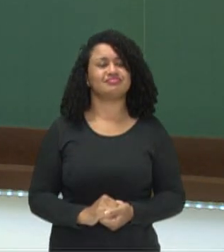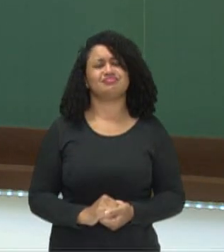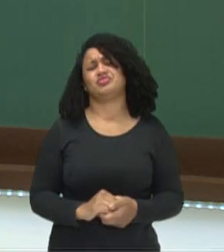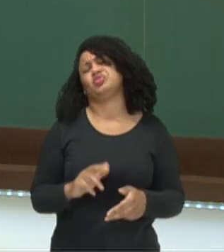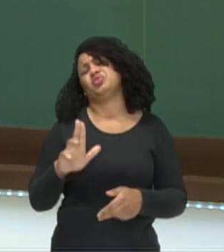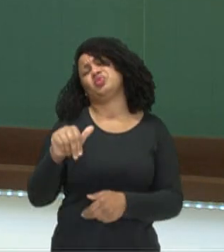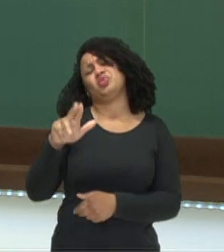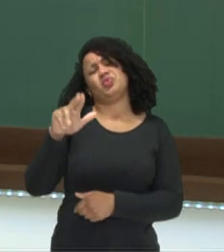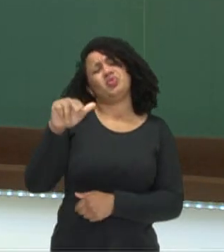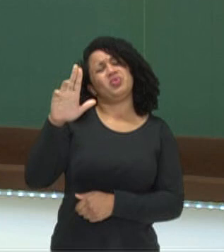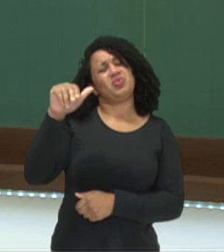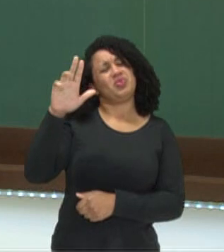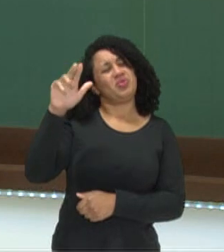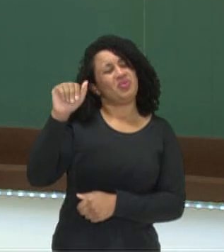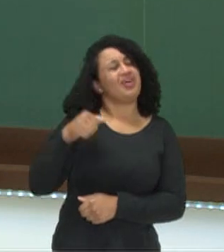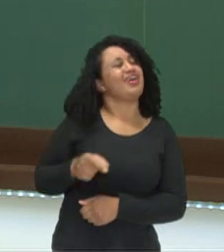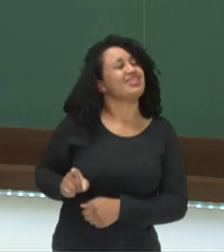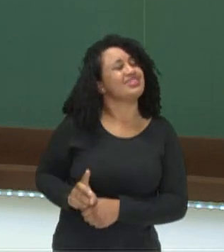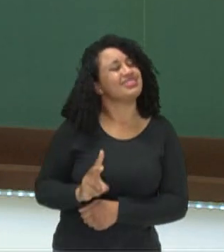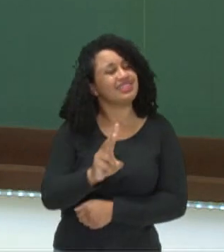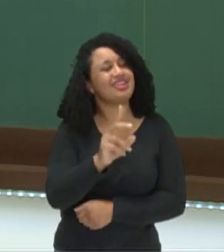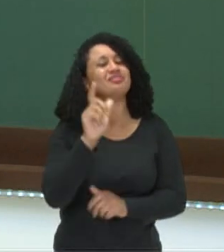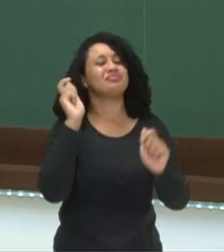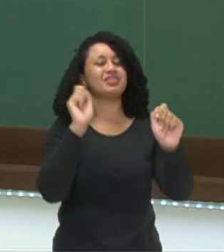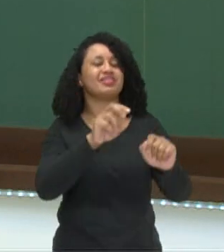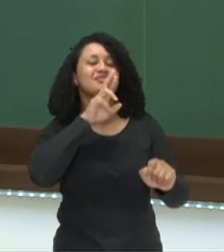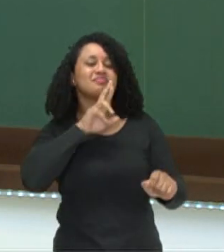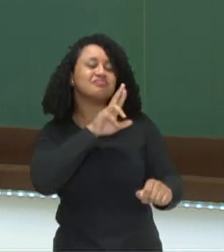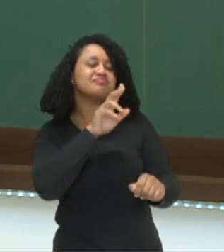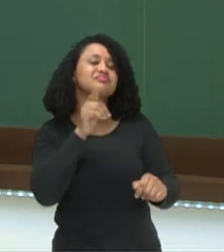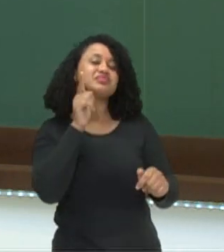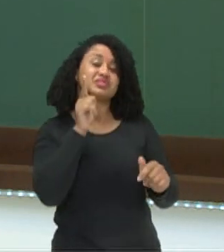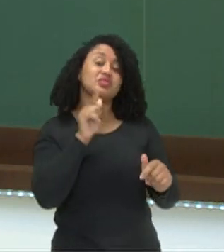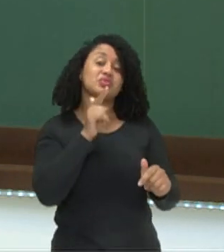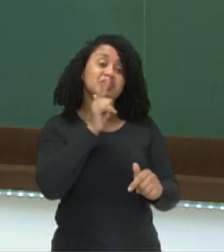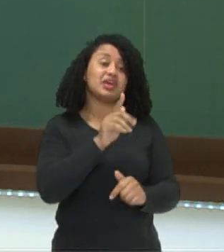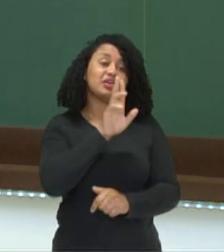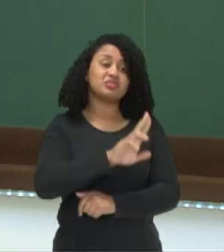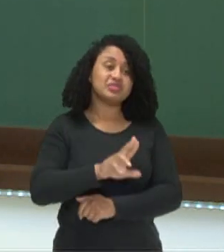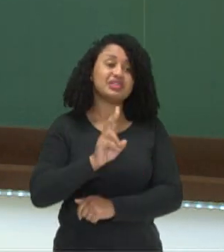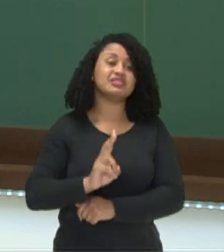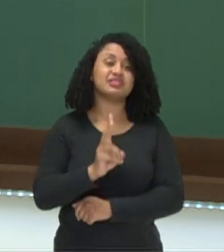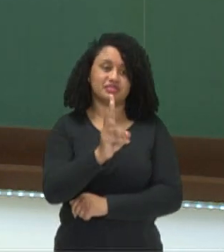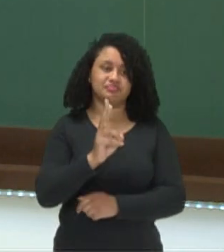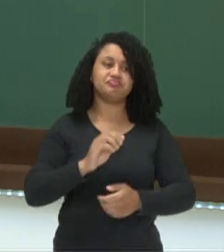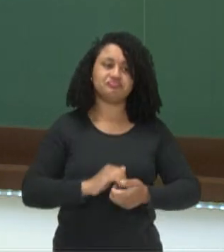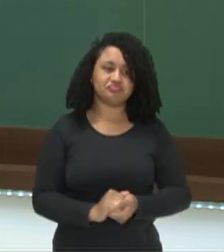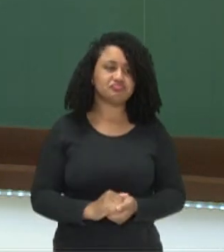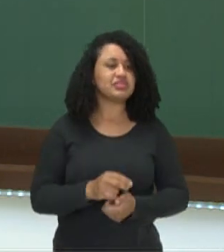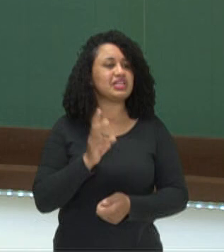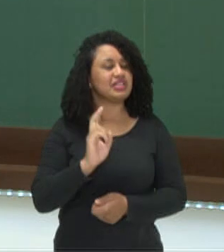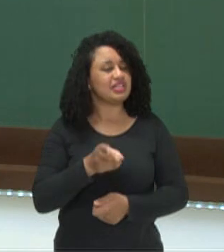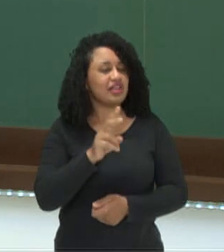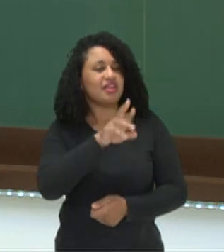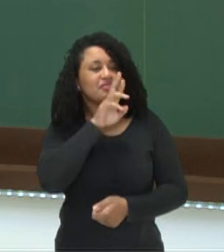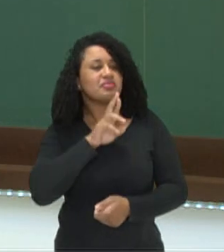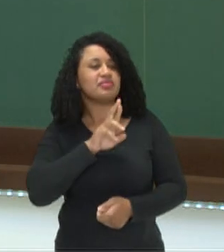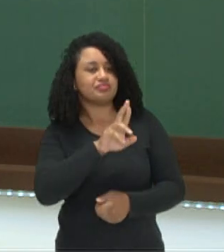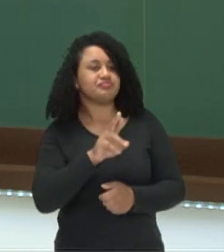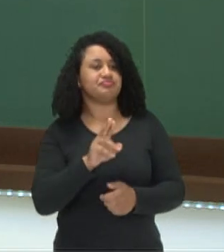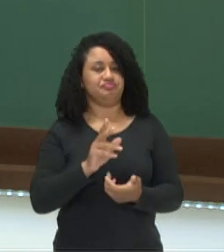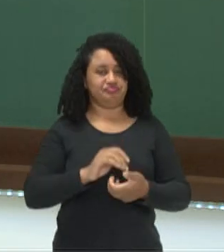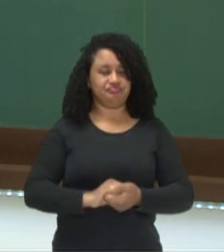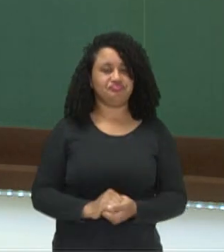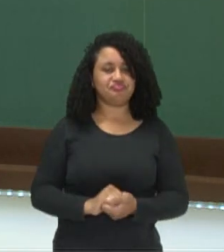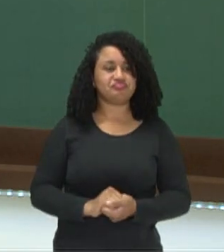Nunca, né? Ele sempre dá certo, ó. Quando que essa soma não resolve? Nunca. Ela sempre resolve,